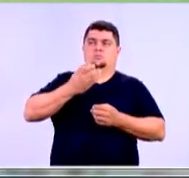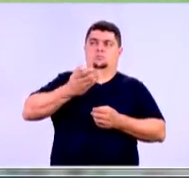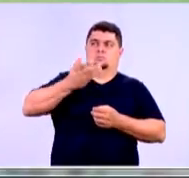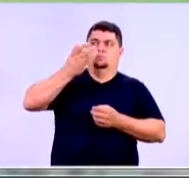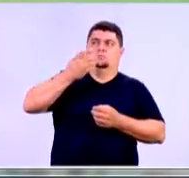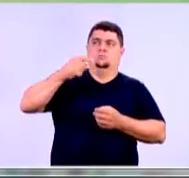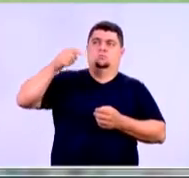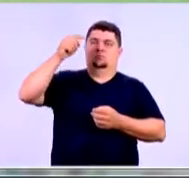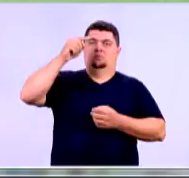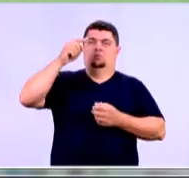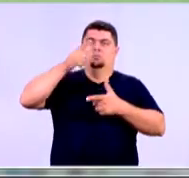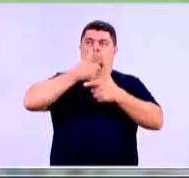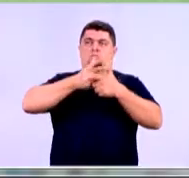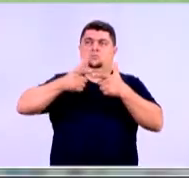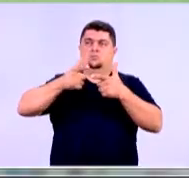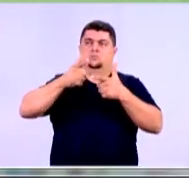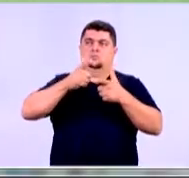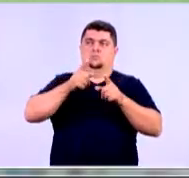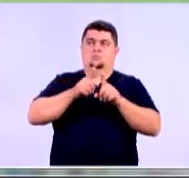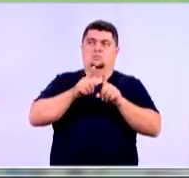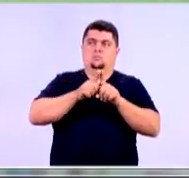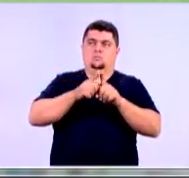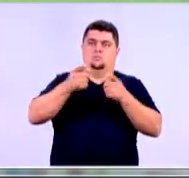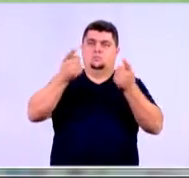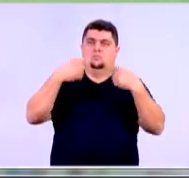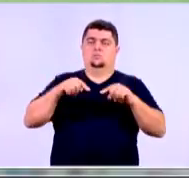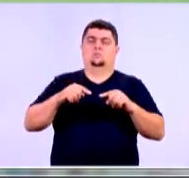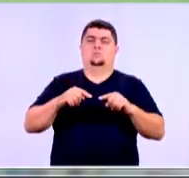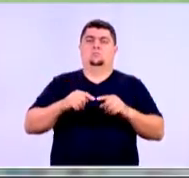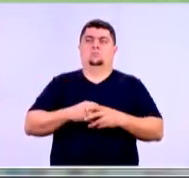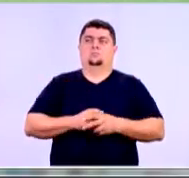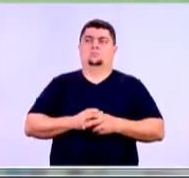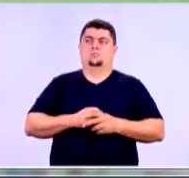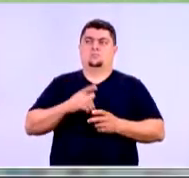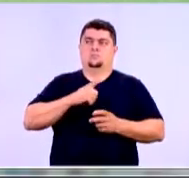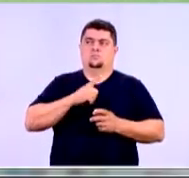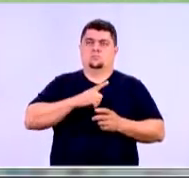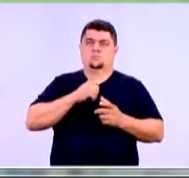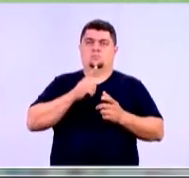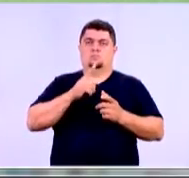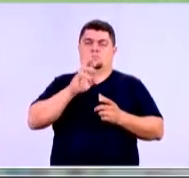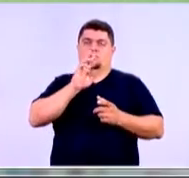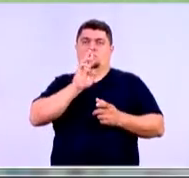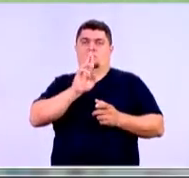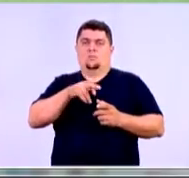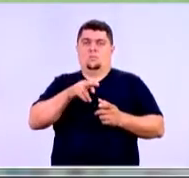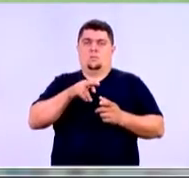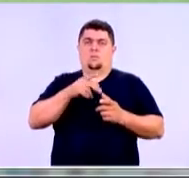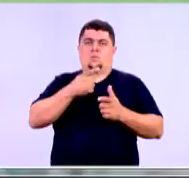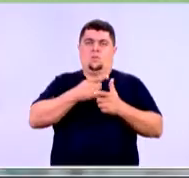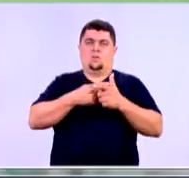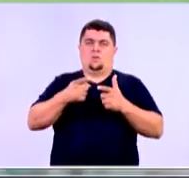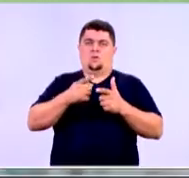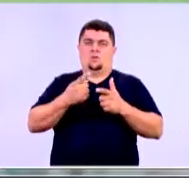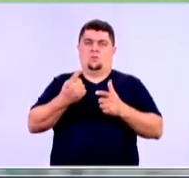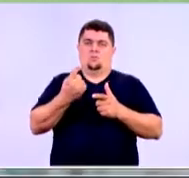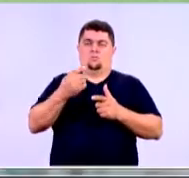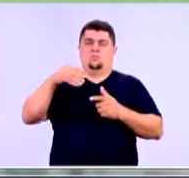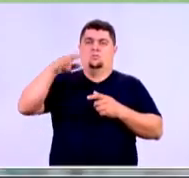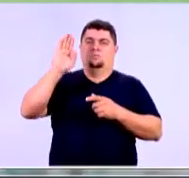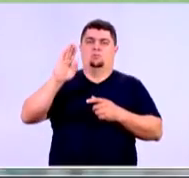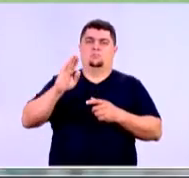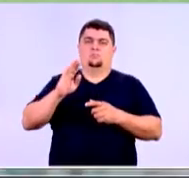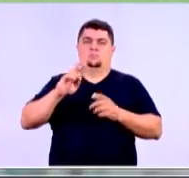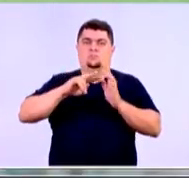parte de cima de uma fração e o denominador na parte de baixo. Toda vez que a gente tem um resultado de uma fração que é maior do que 1,